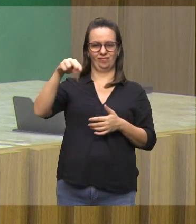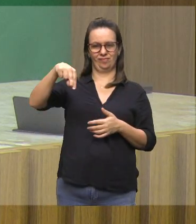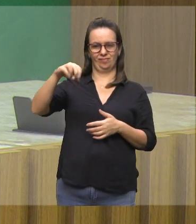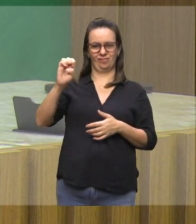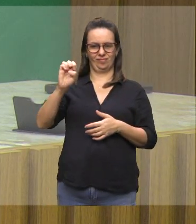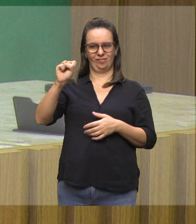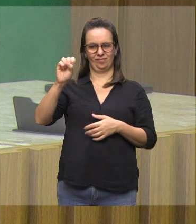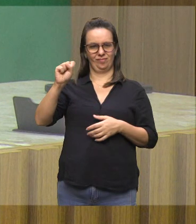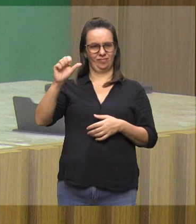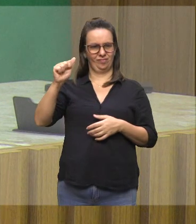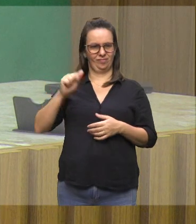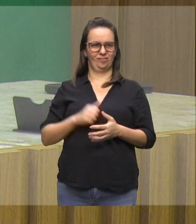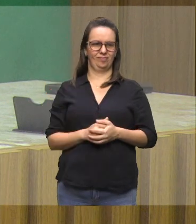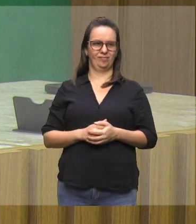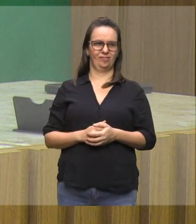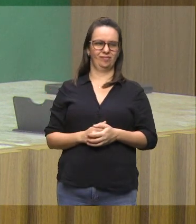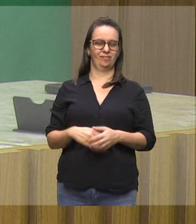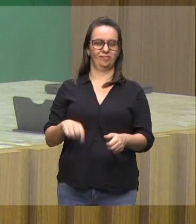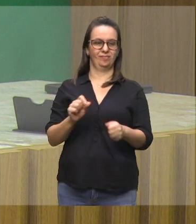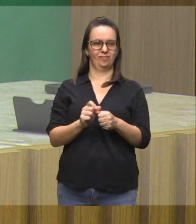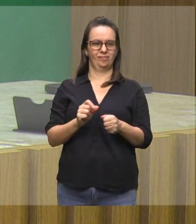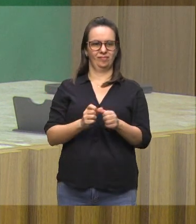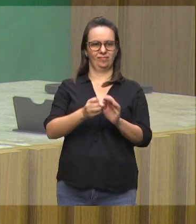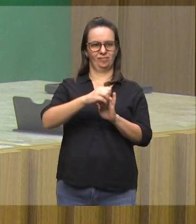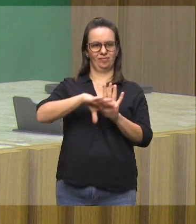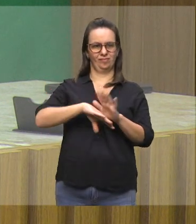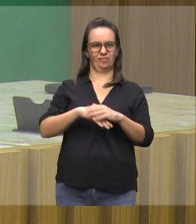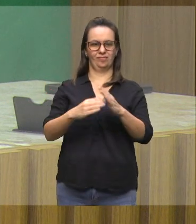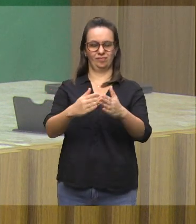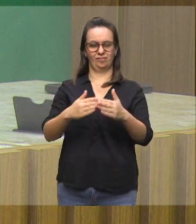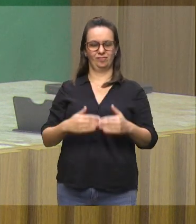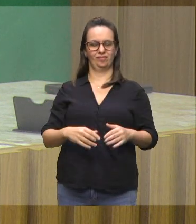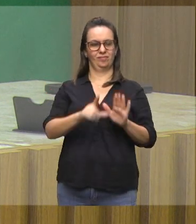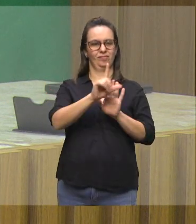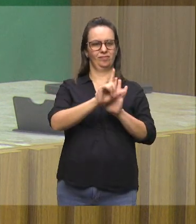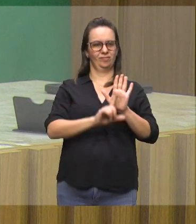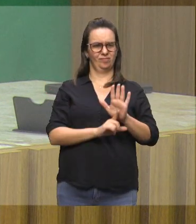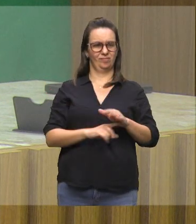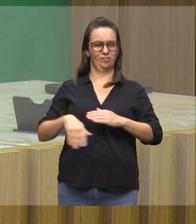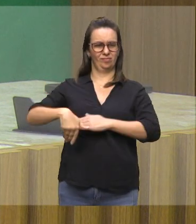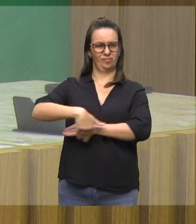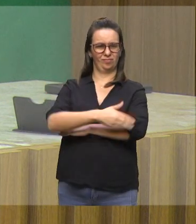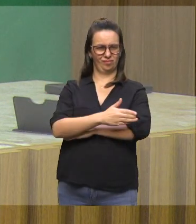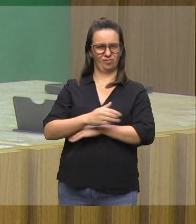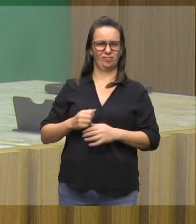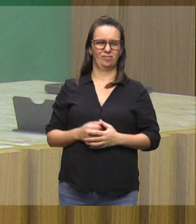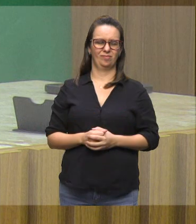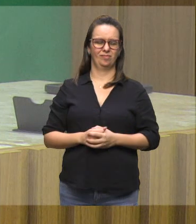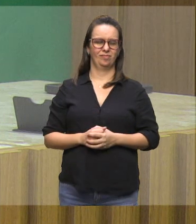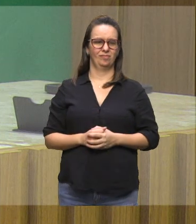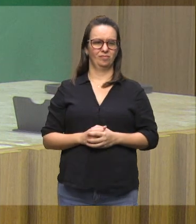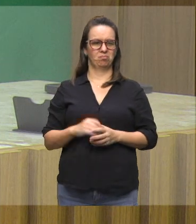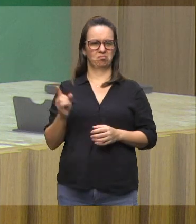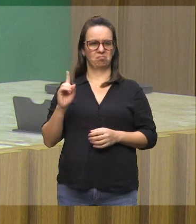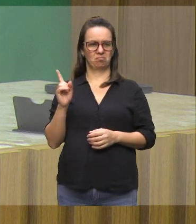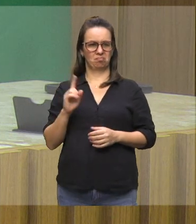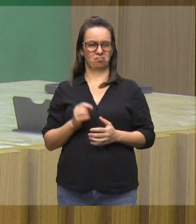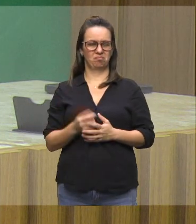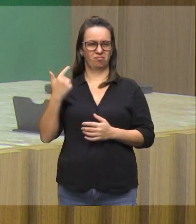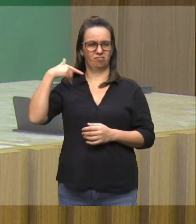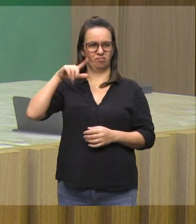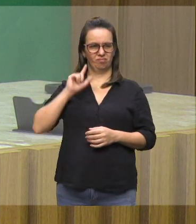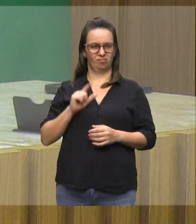muito lixo, entulho, e os vizinhos ali reclamando, não conseguiram, né, localizar o morador para poder fazer a